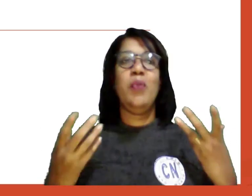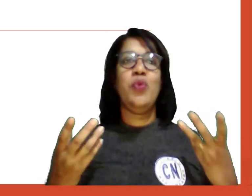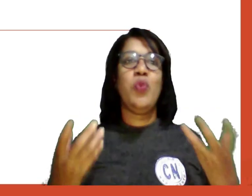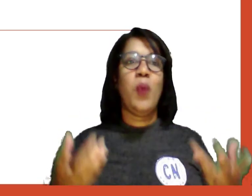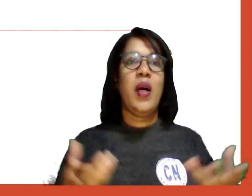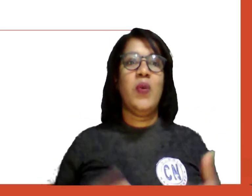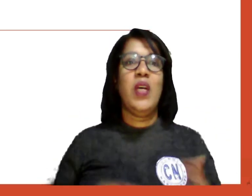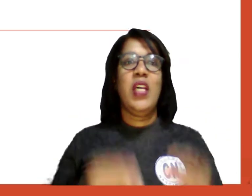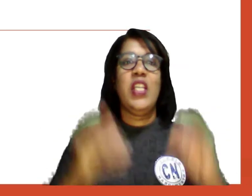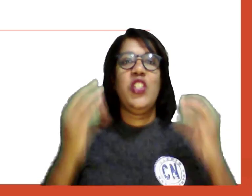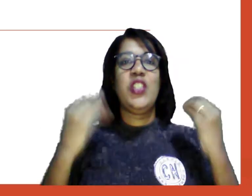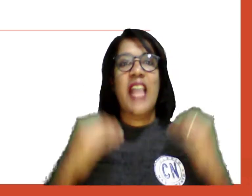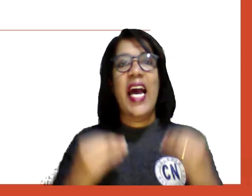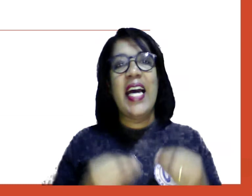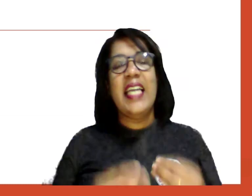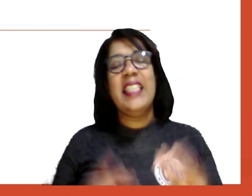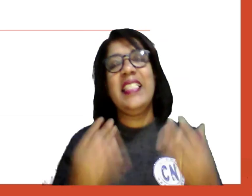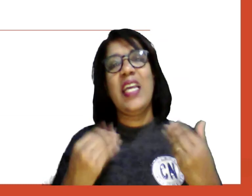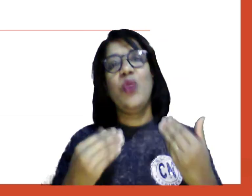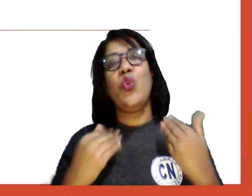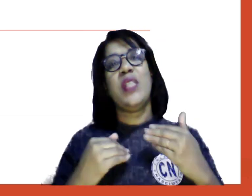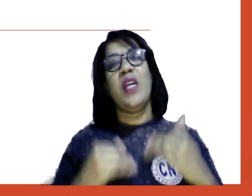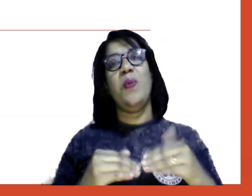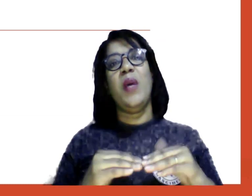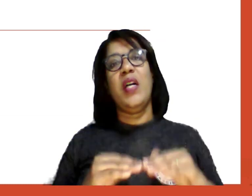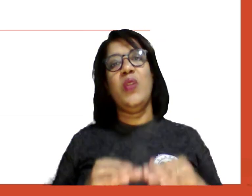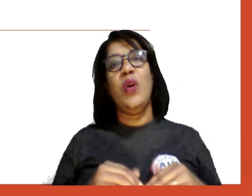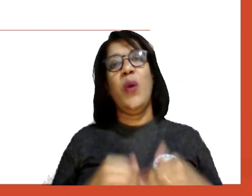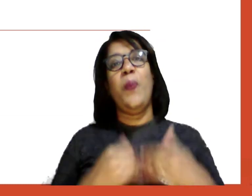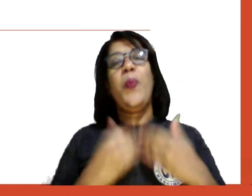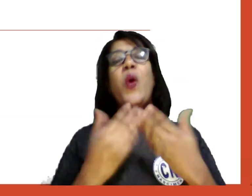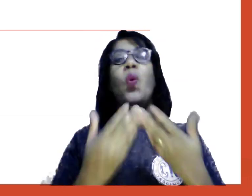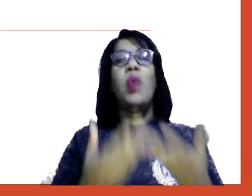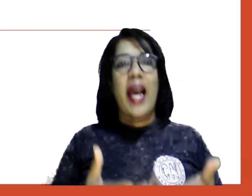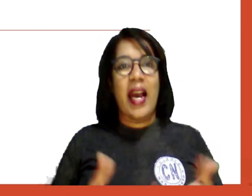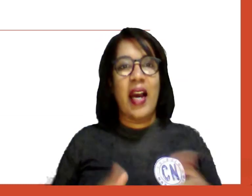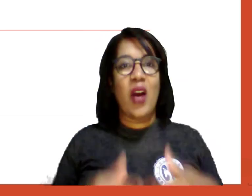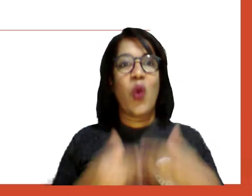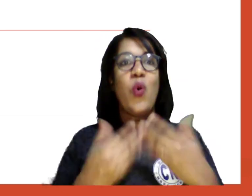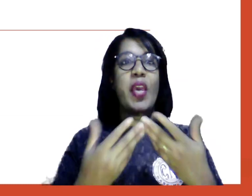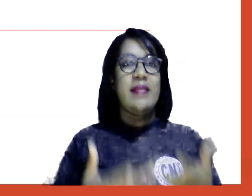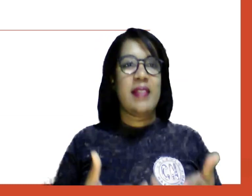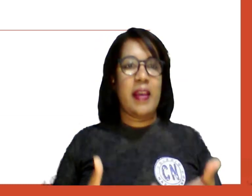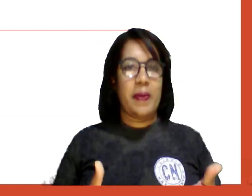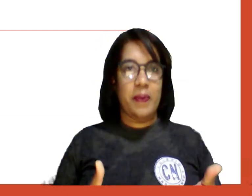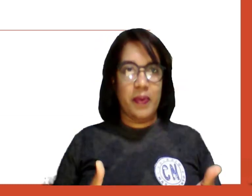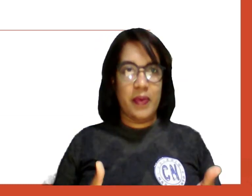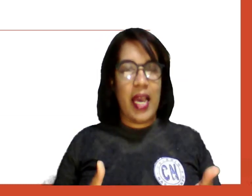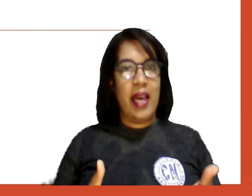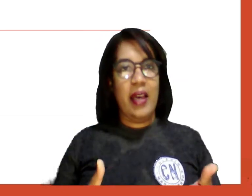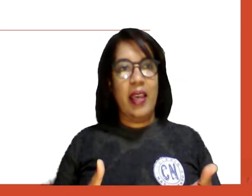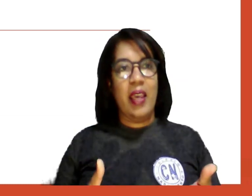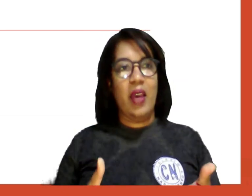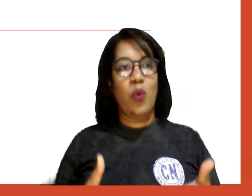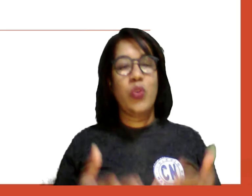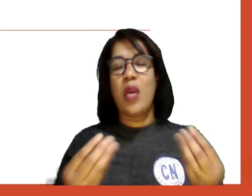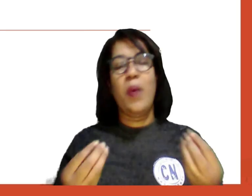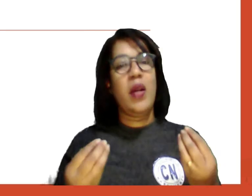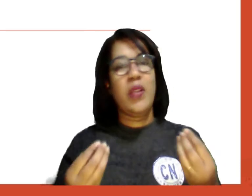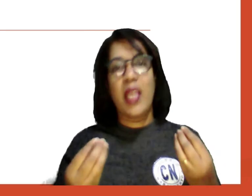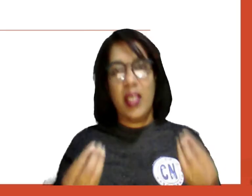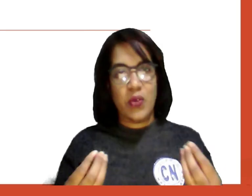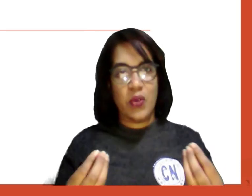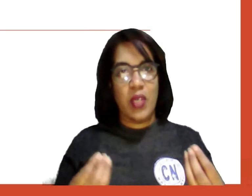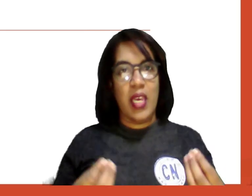é um atributo humano. Estar dentro do ser humano, procurar, conhecer, tá? O